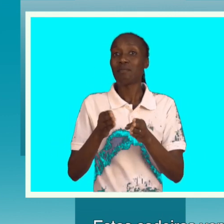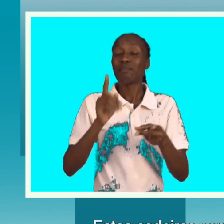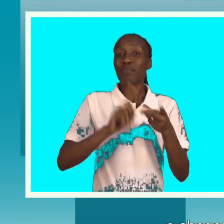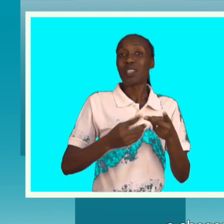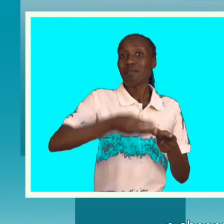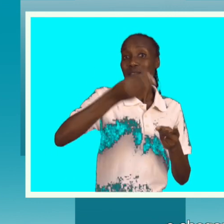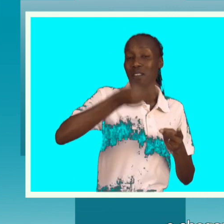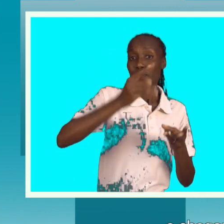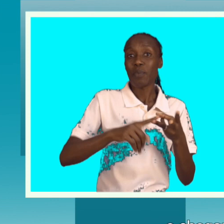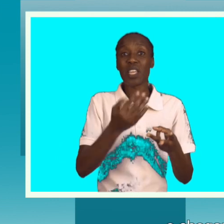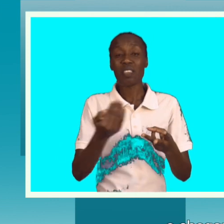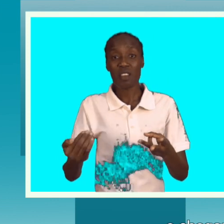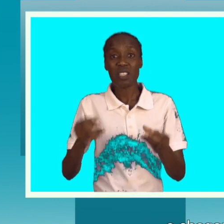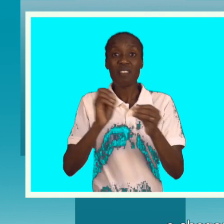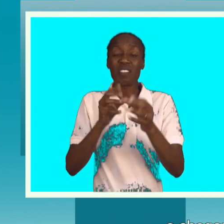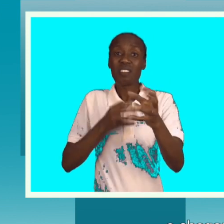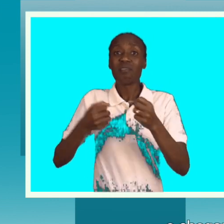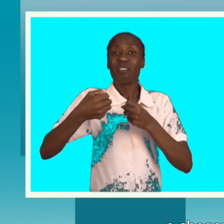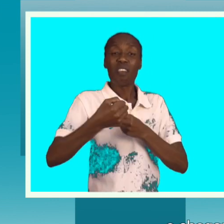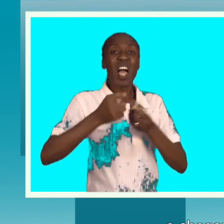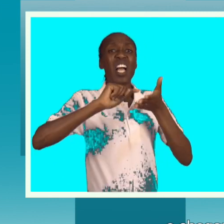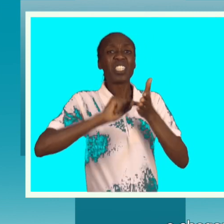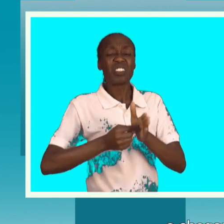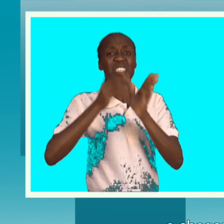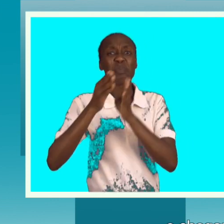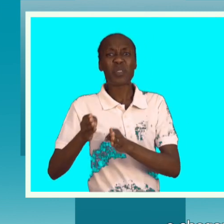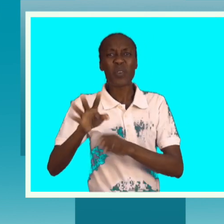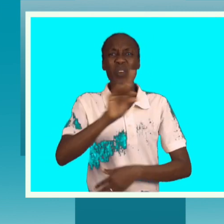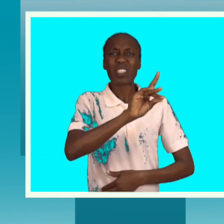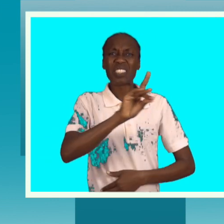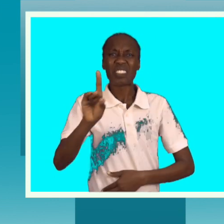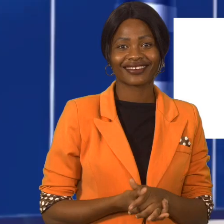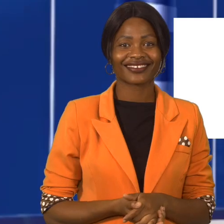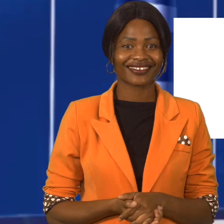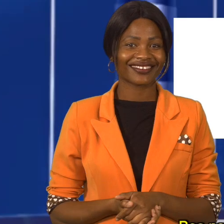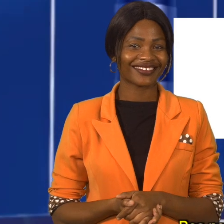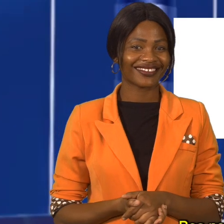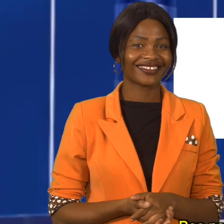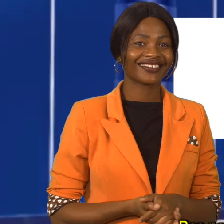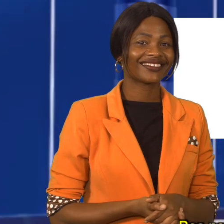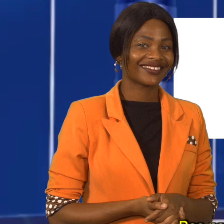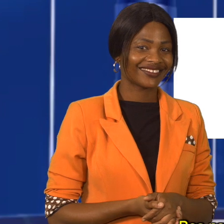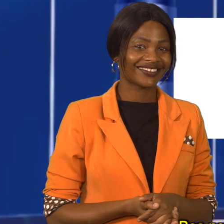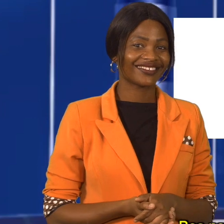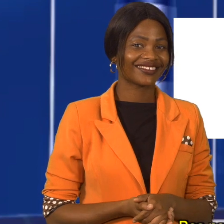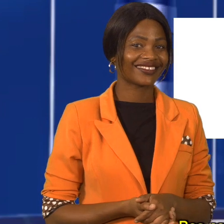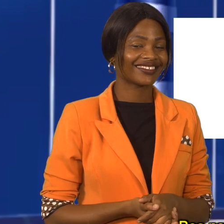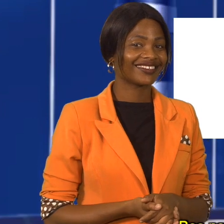grandes e chega a certo tempo então a pessoa com deficiência fica um pouco deformada. Boa nova para